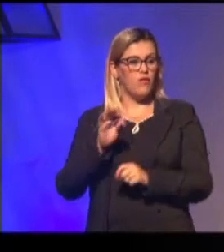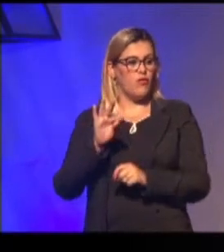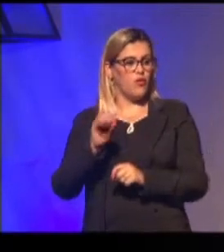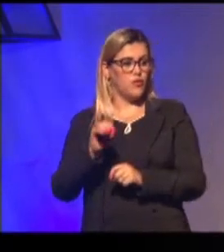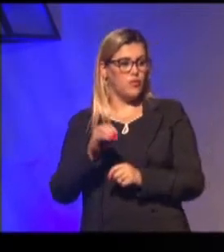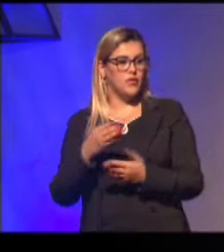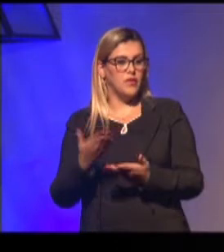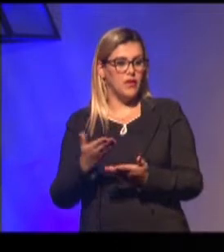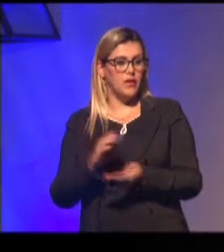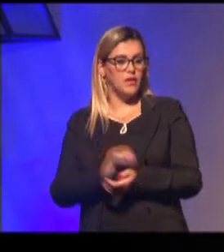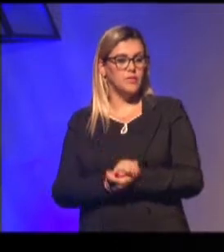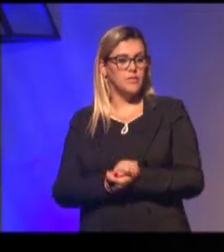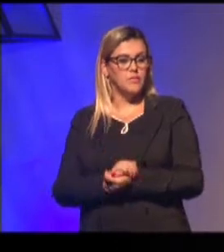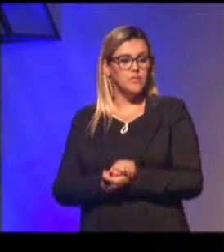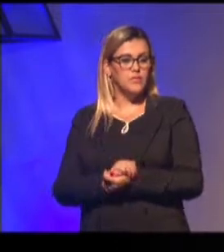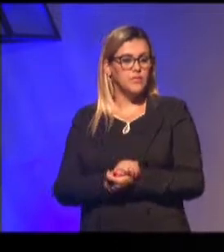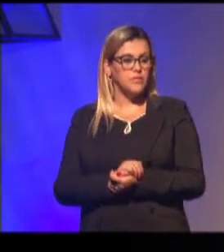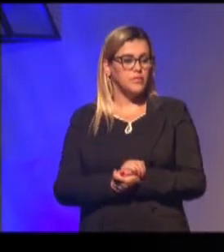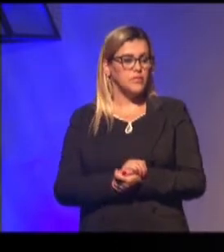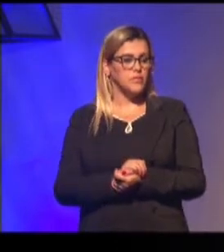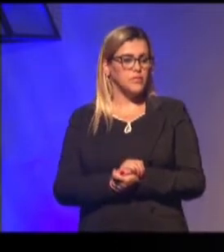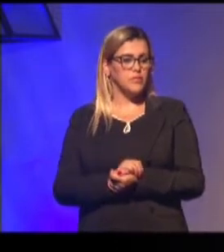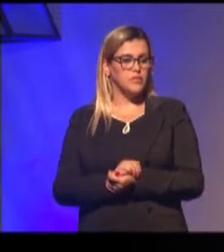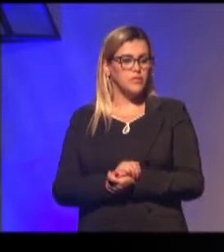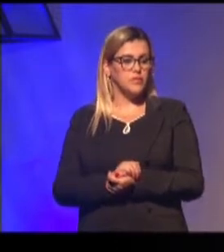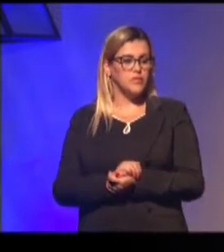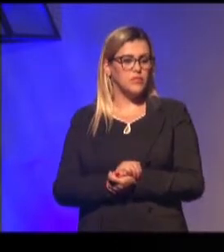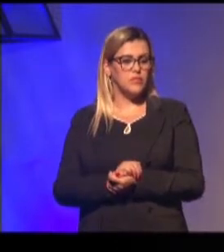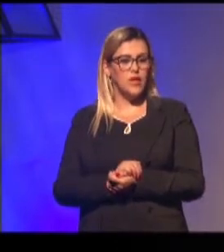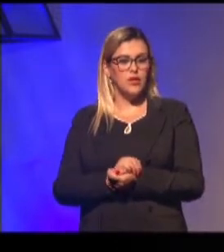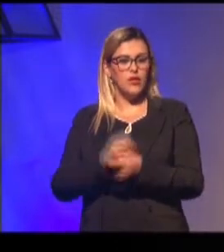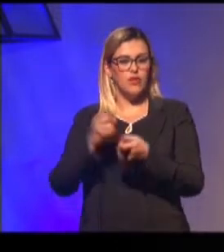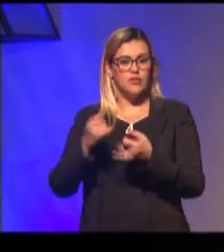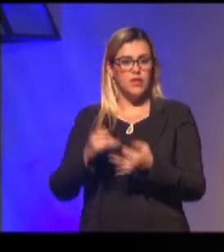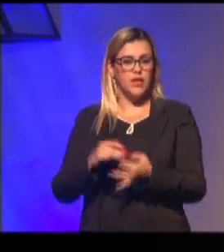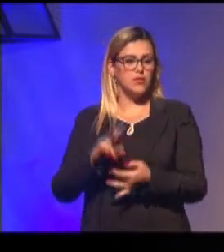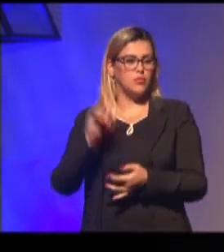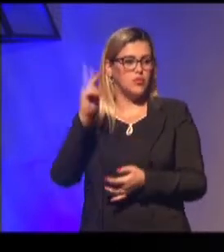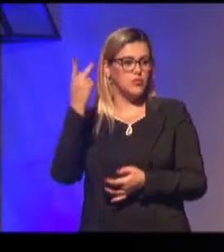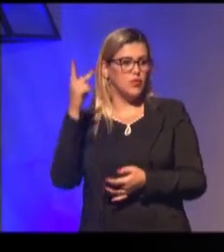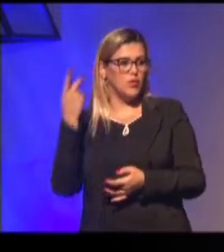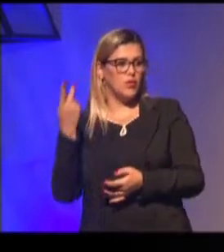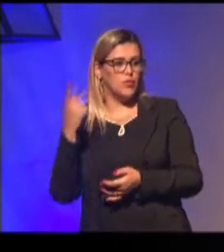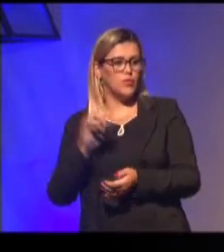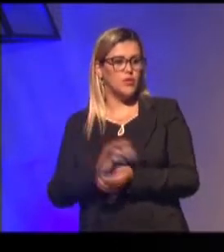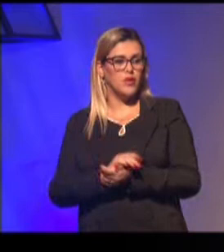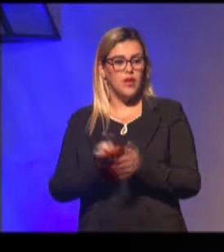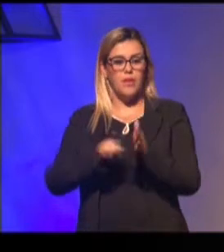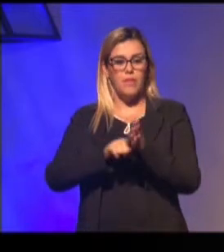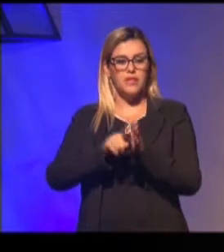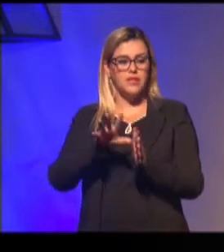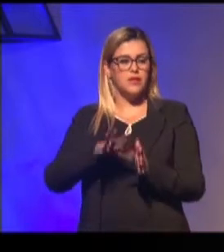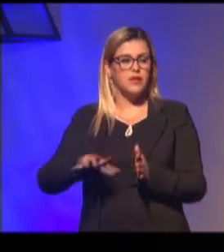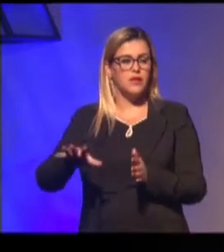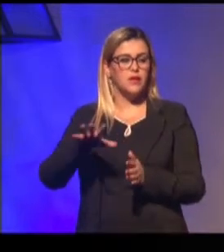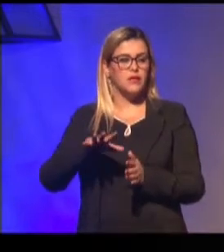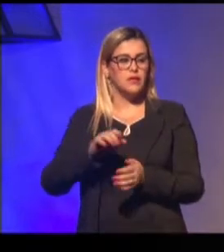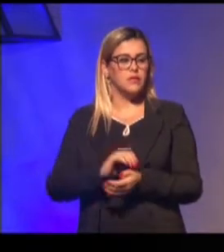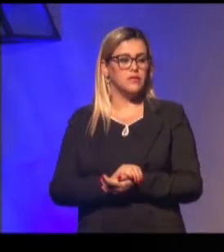nas lesões do sistema nervoso periférico. Então, falar um pouco sobre o histórico e pesquisas na área e também